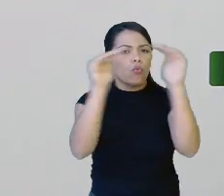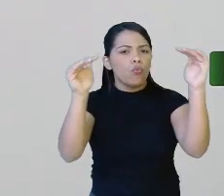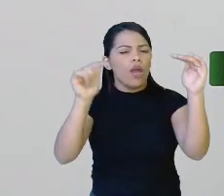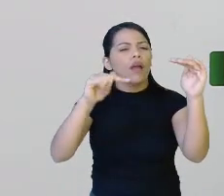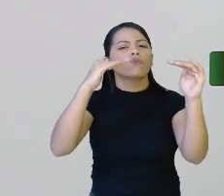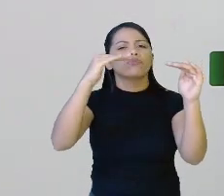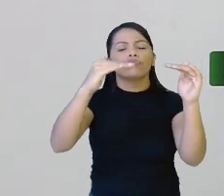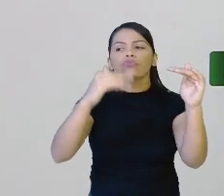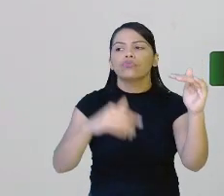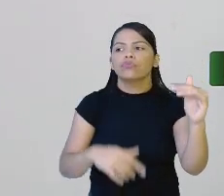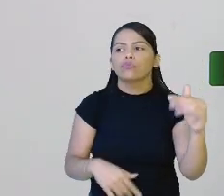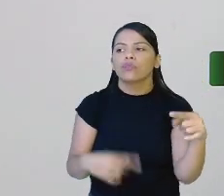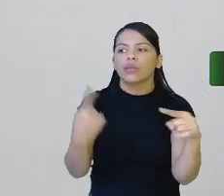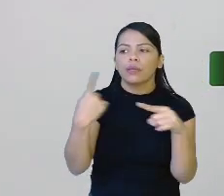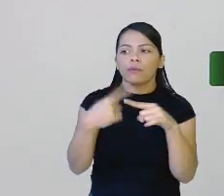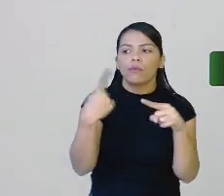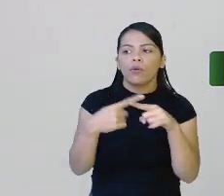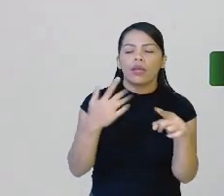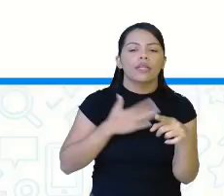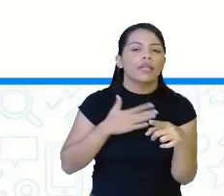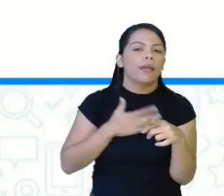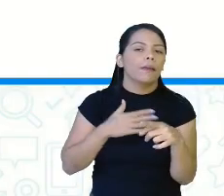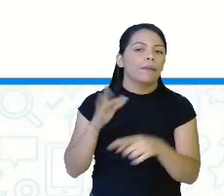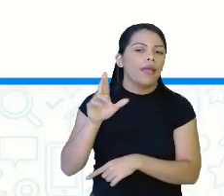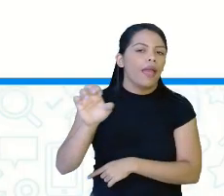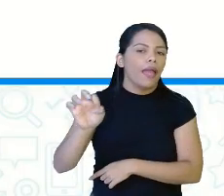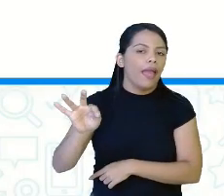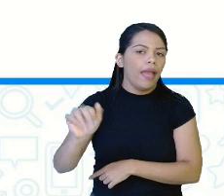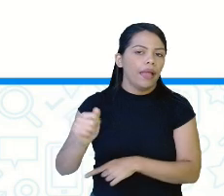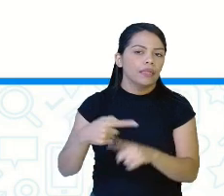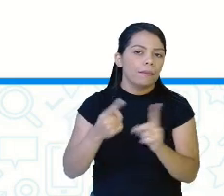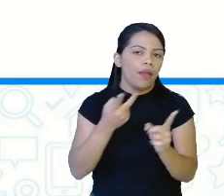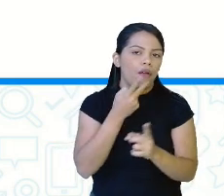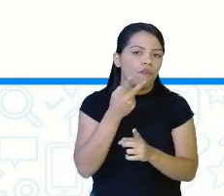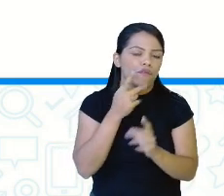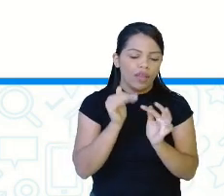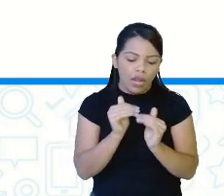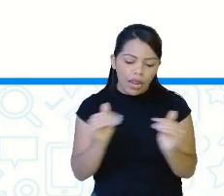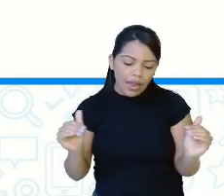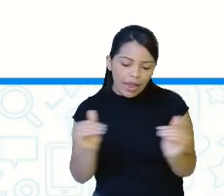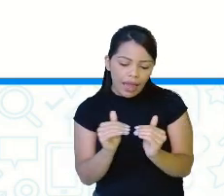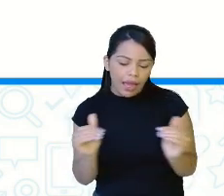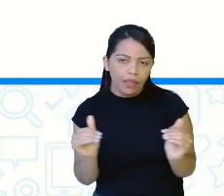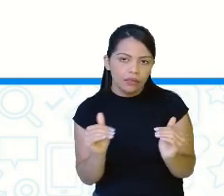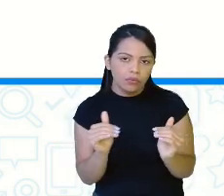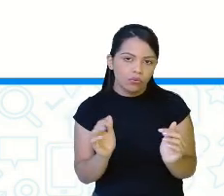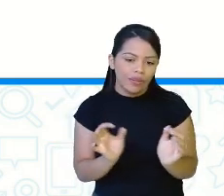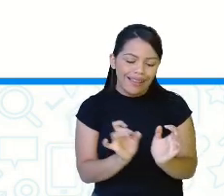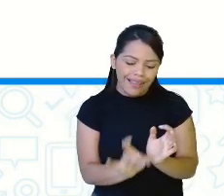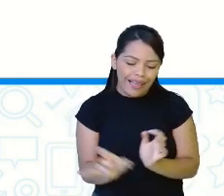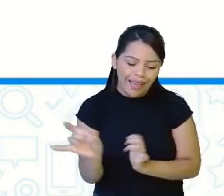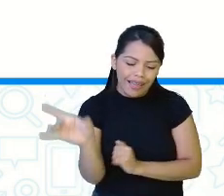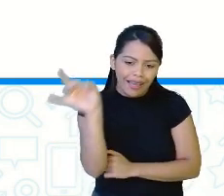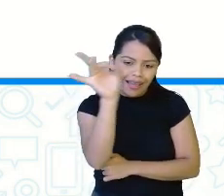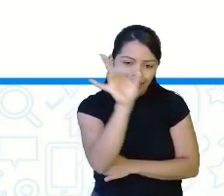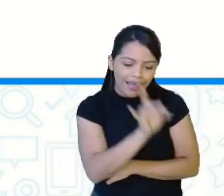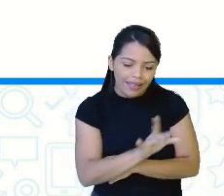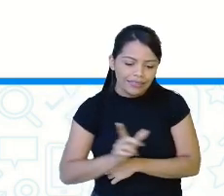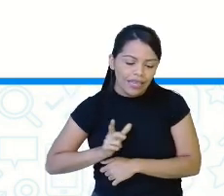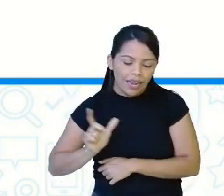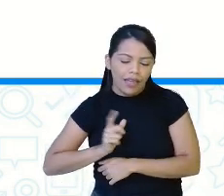lado por causa da minha reta, mas eu falei lado do quadrado. Se eu falei que cada lado do